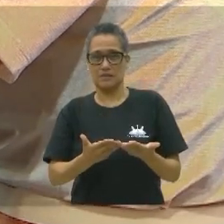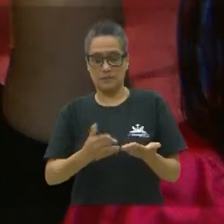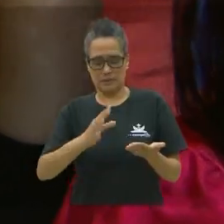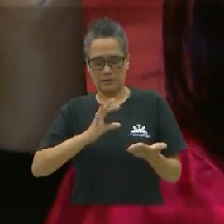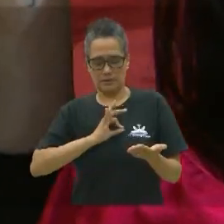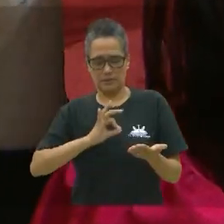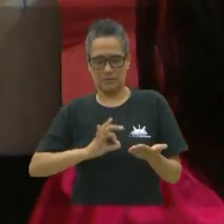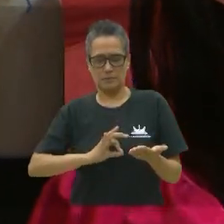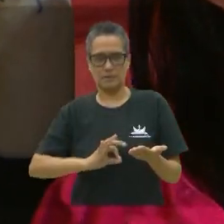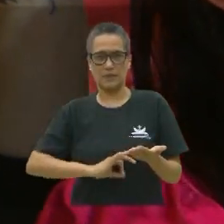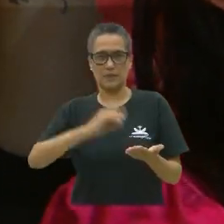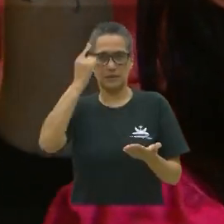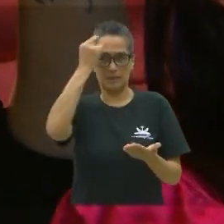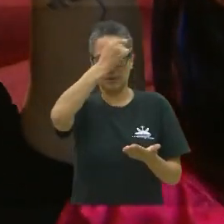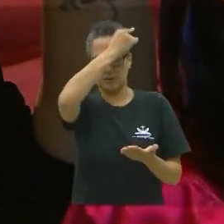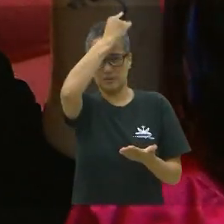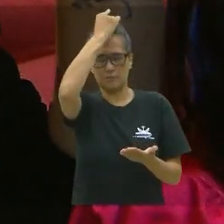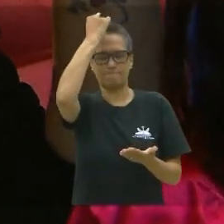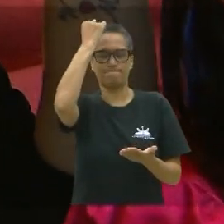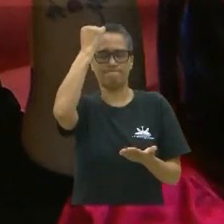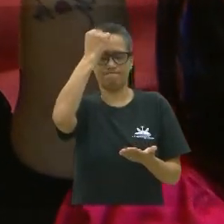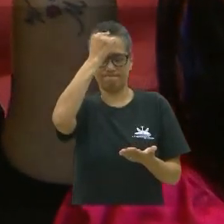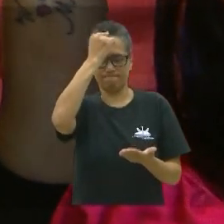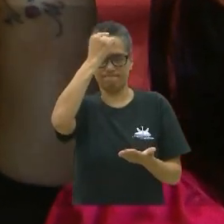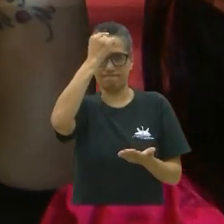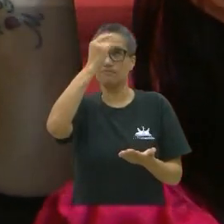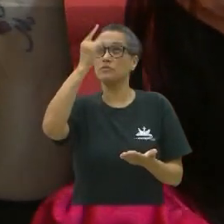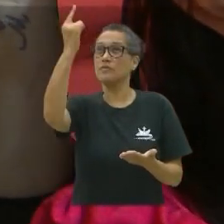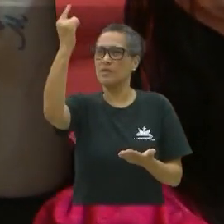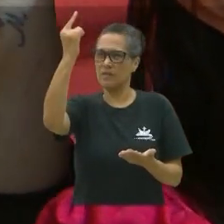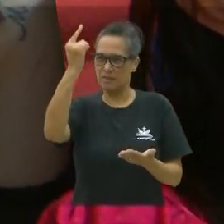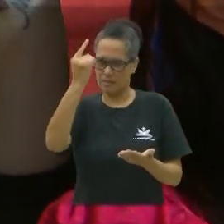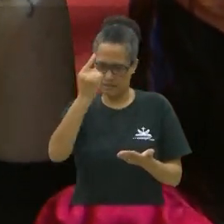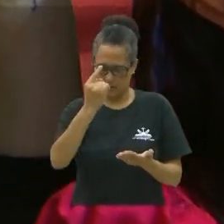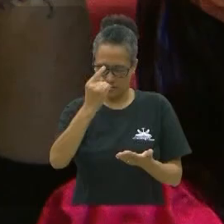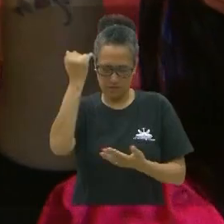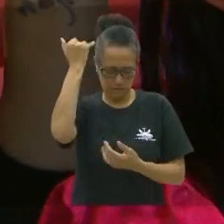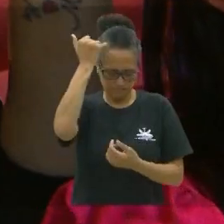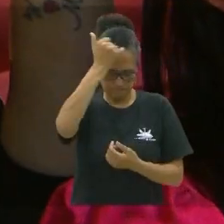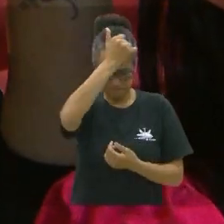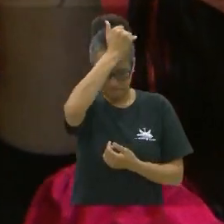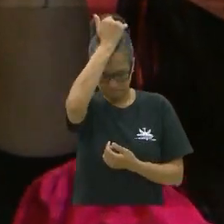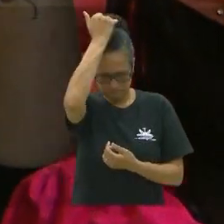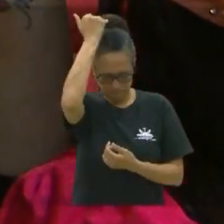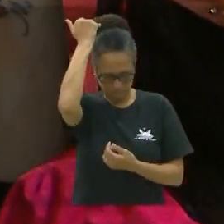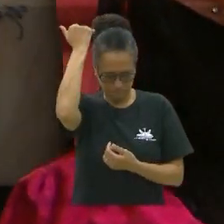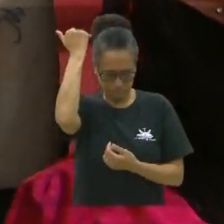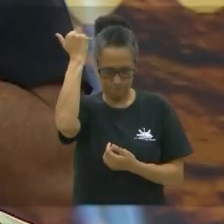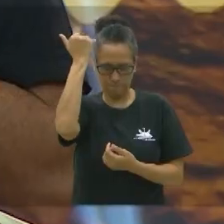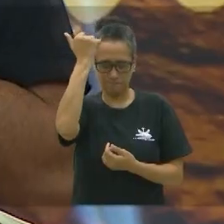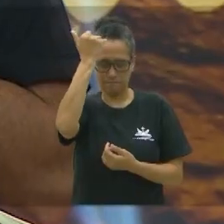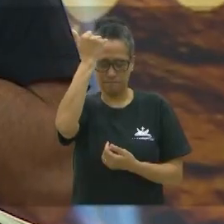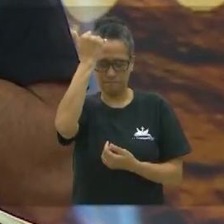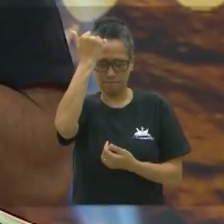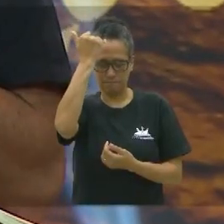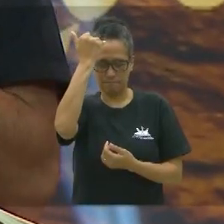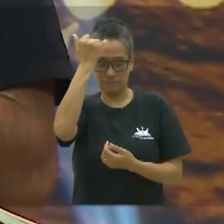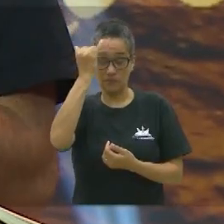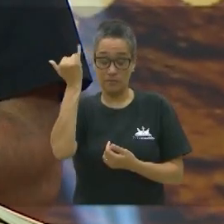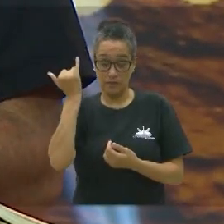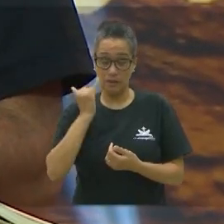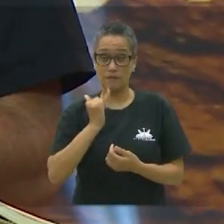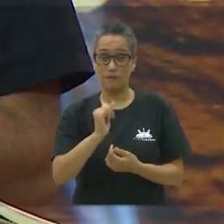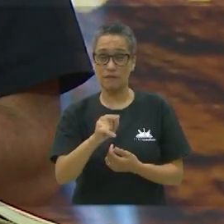santo, este sacerdote santo, que tu venha e unja, que tu venha e unja, fala